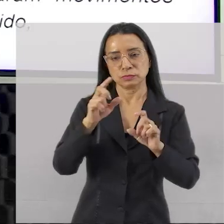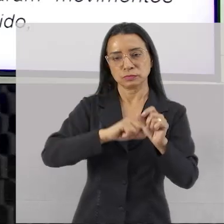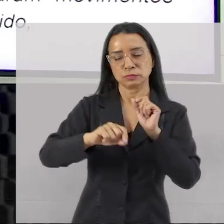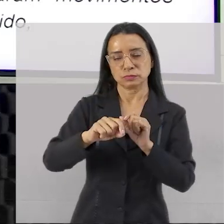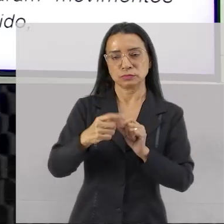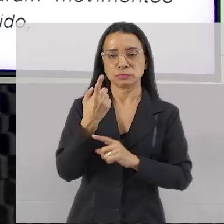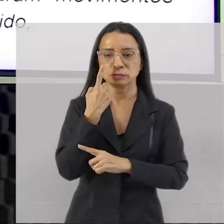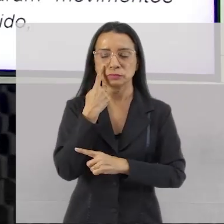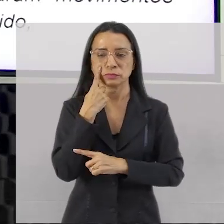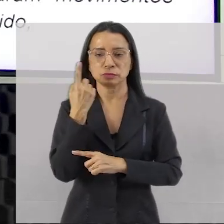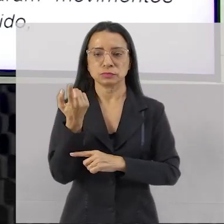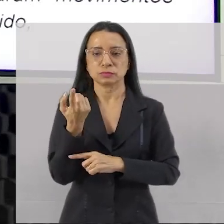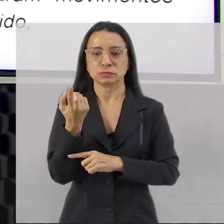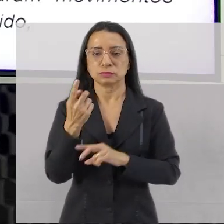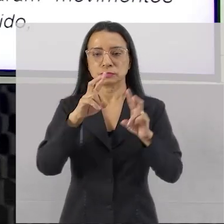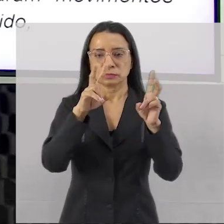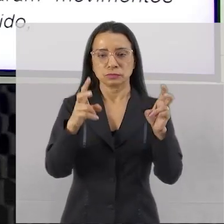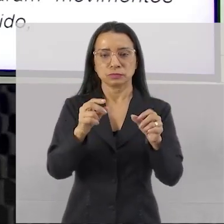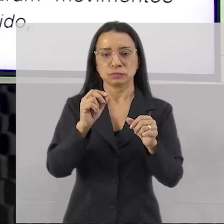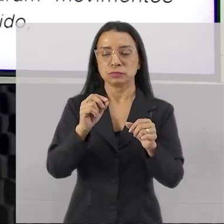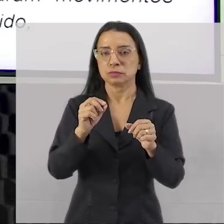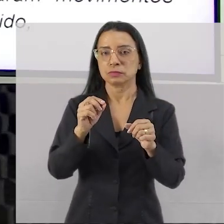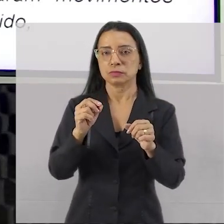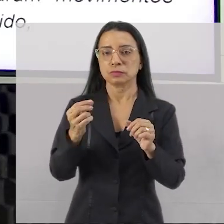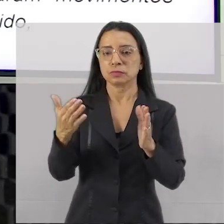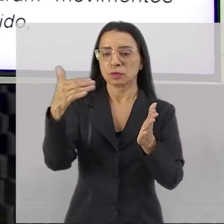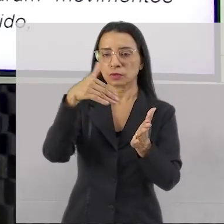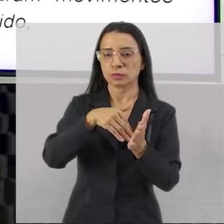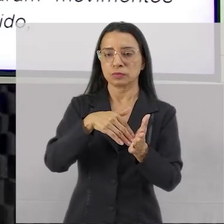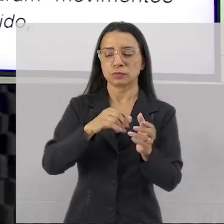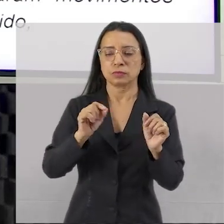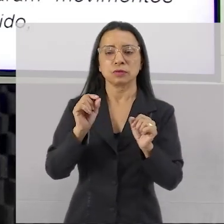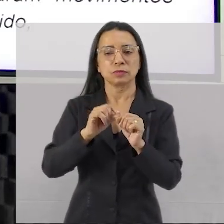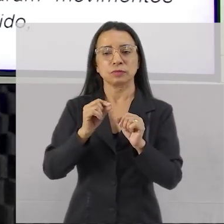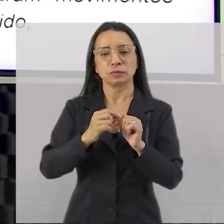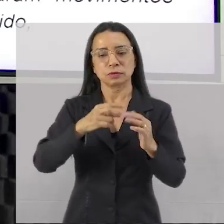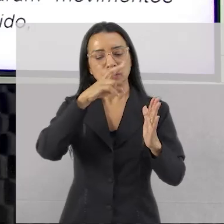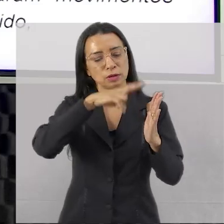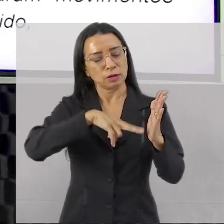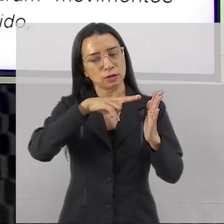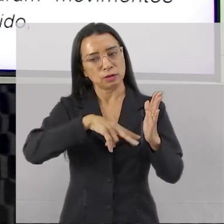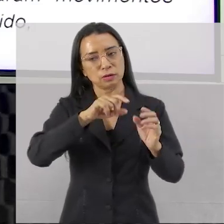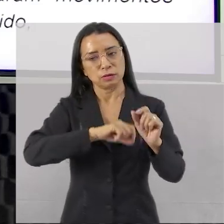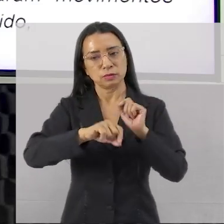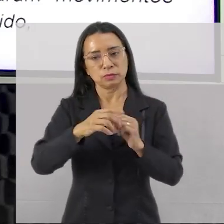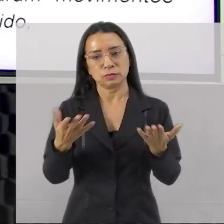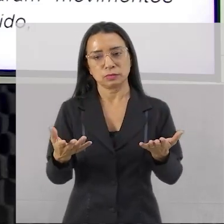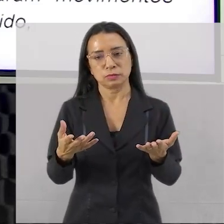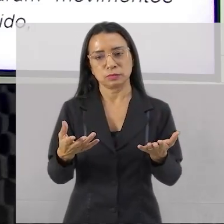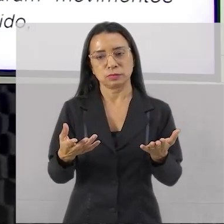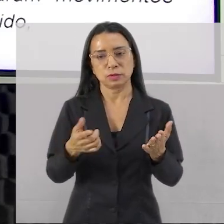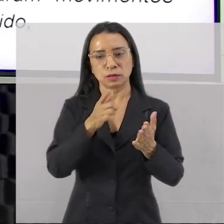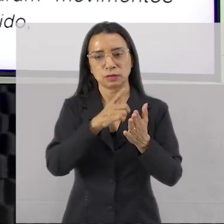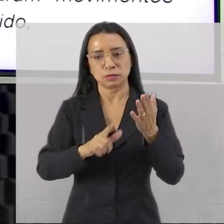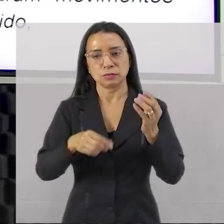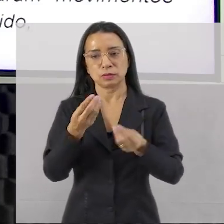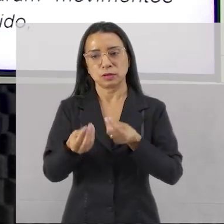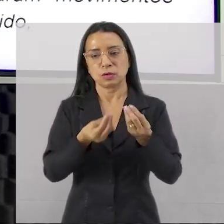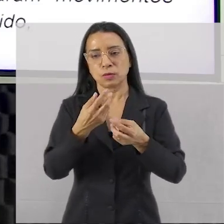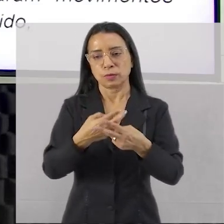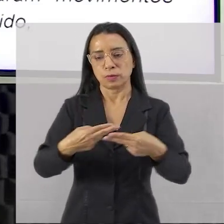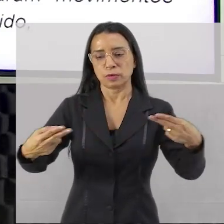análise do título a gente faz por último, tá? Mas eu vou fazer a leitura com você. A literatura como um mecanismo de